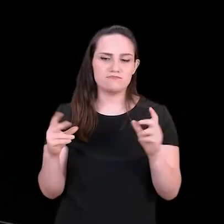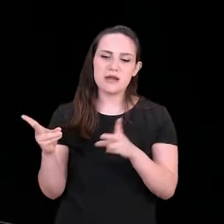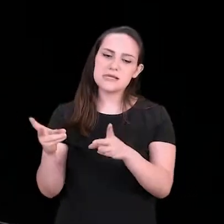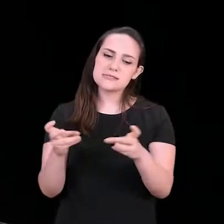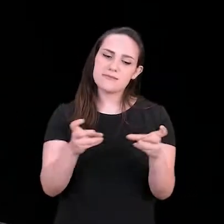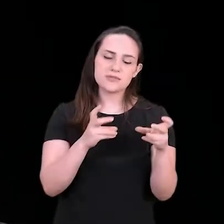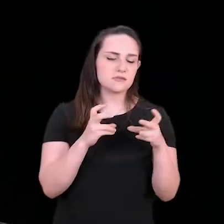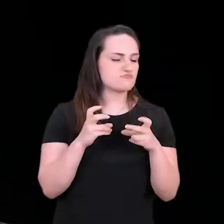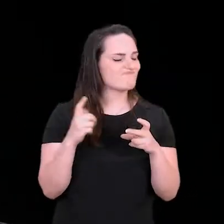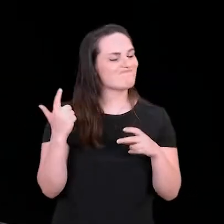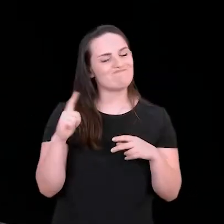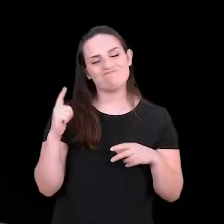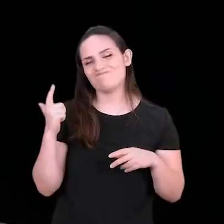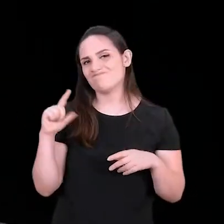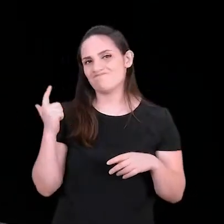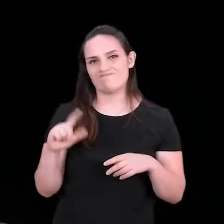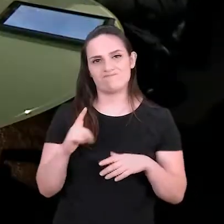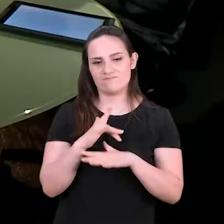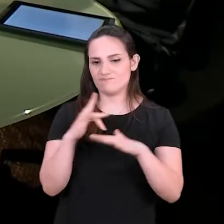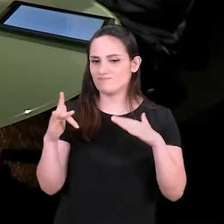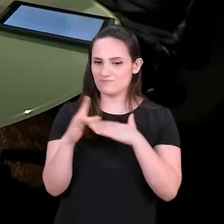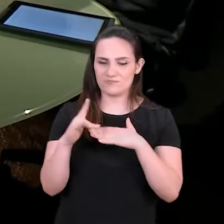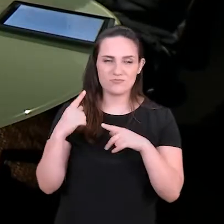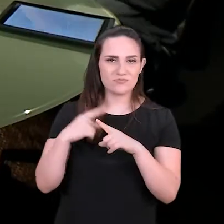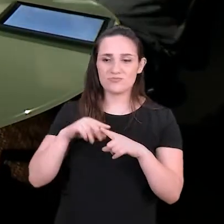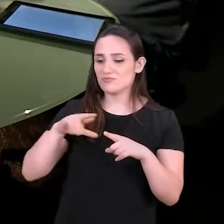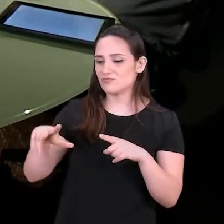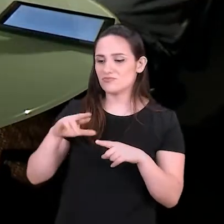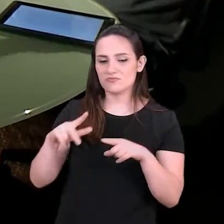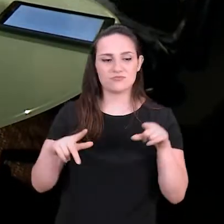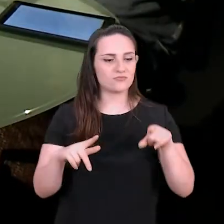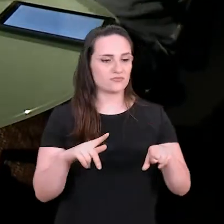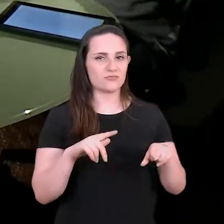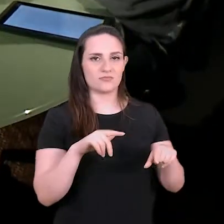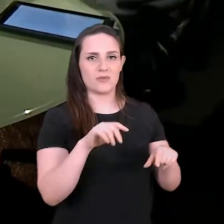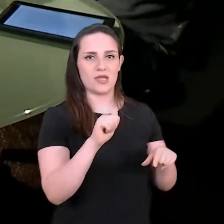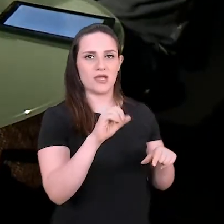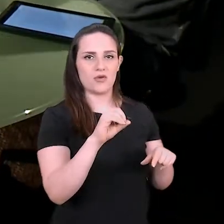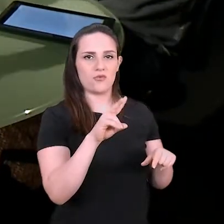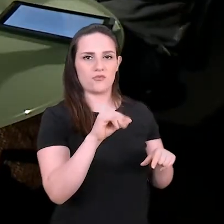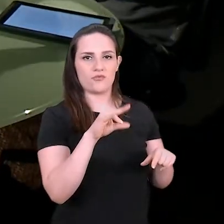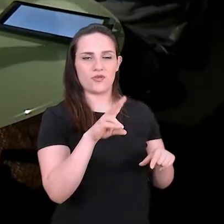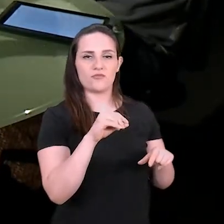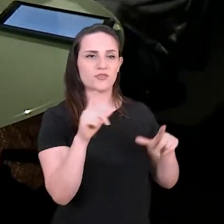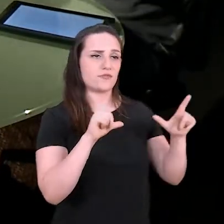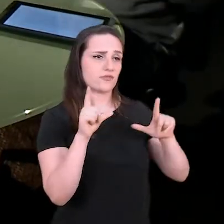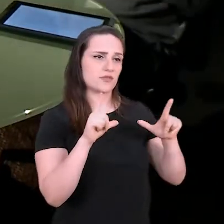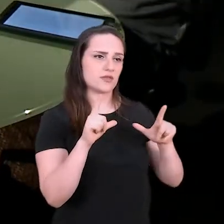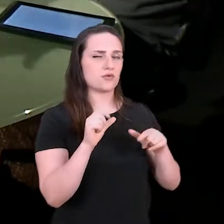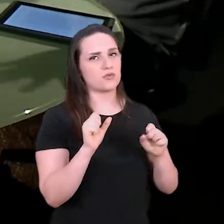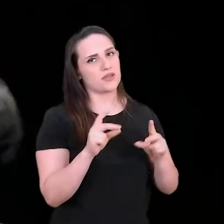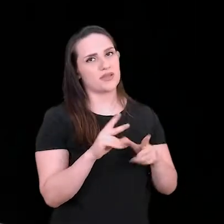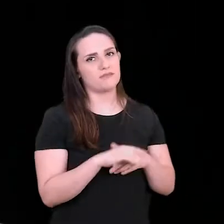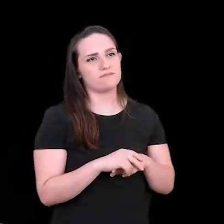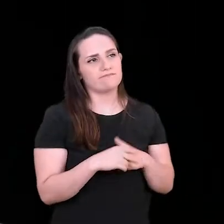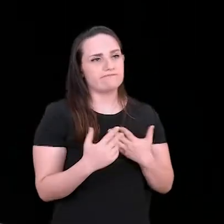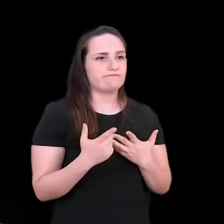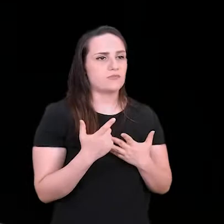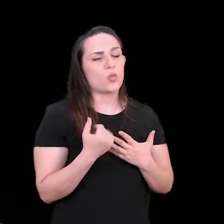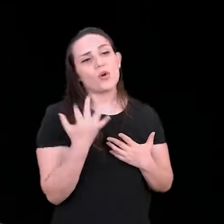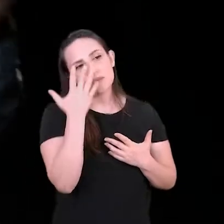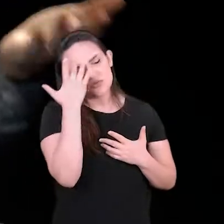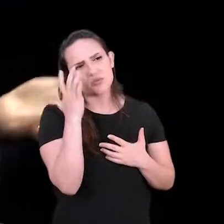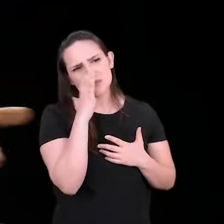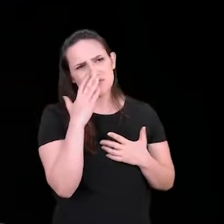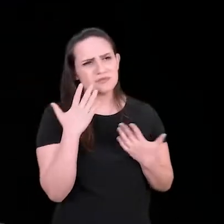E esse tipo de leitura que as redes sociais oferecem, diferente, por exemplo, de uma transmissão ao vivo na televisão, que você fica, bom, como é